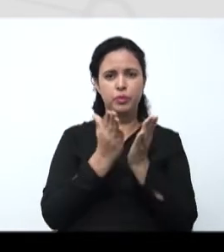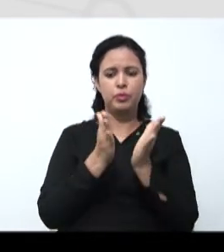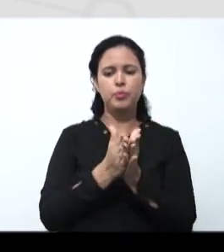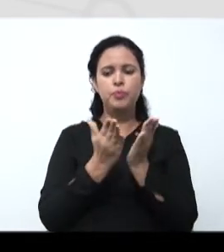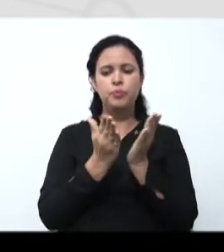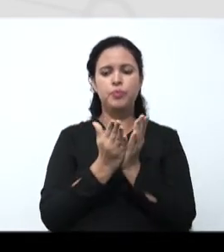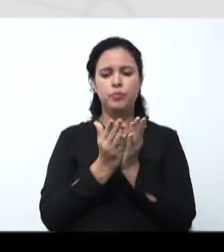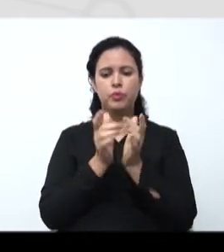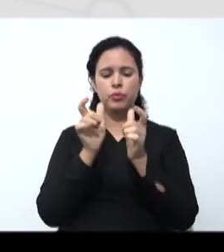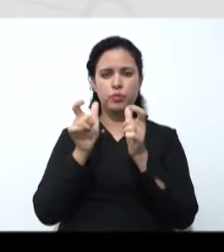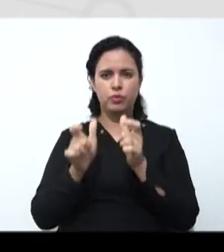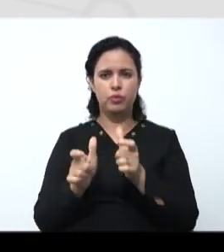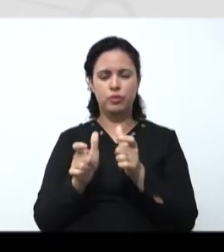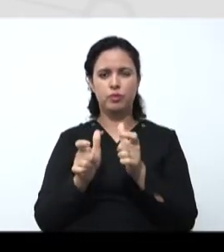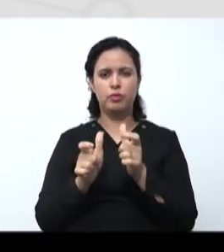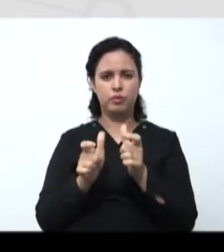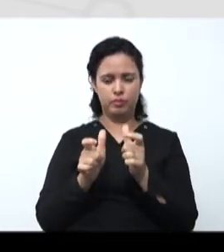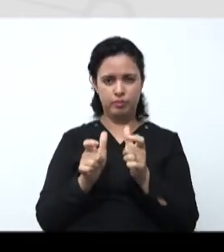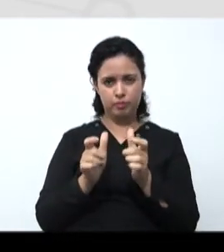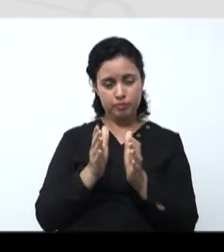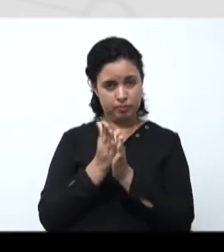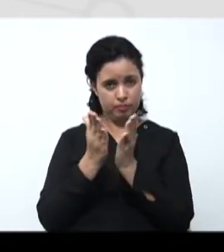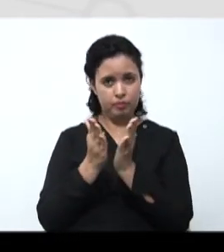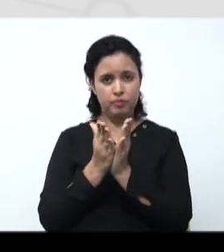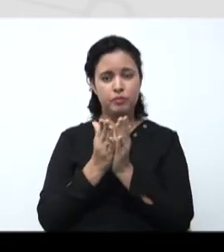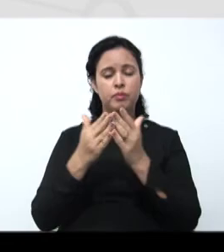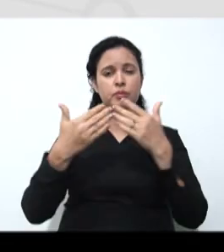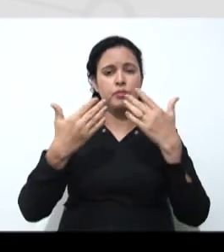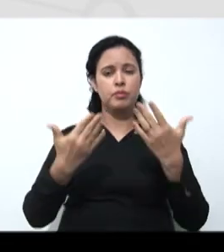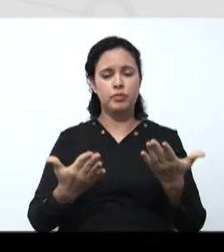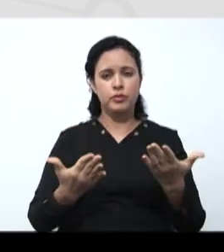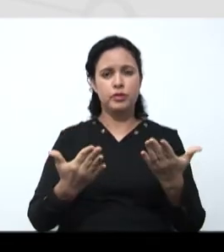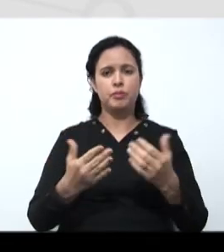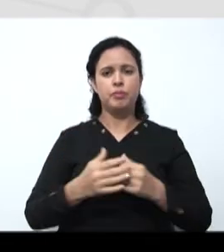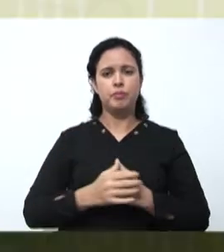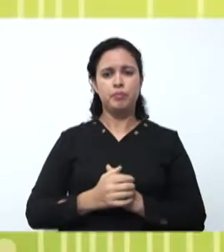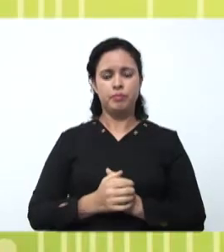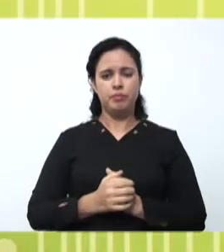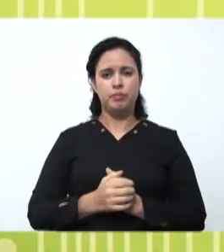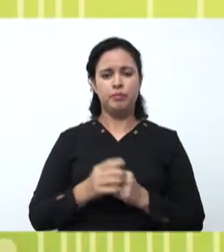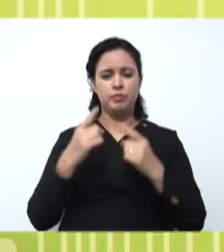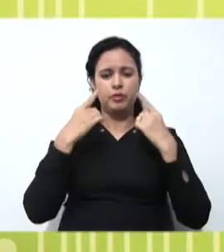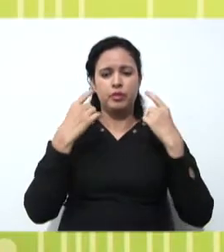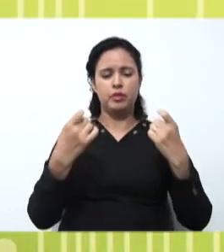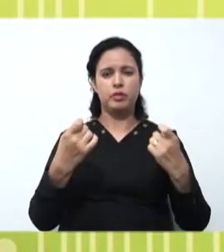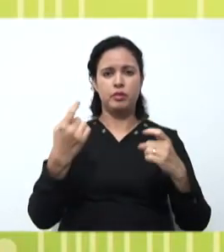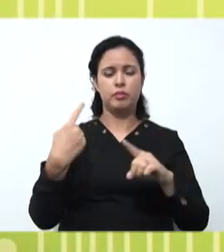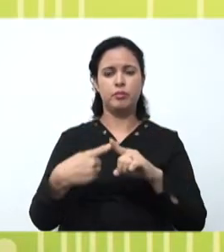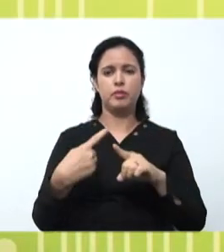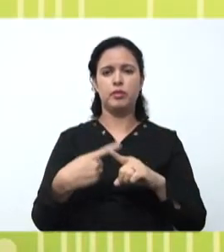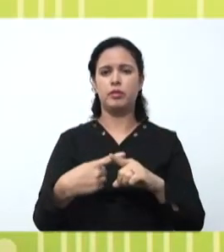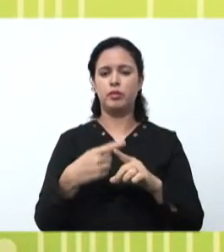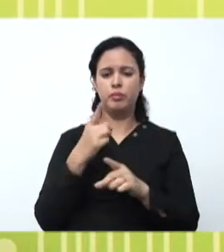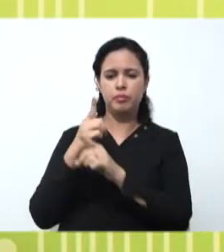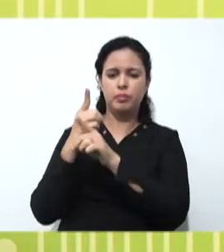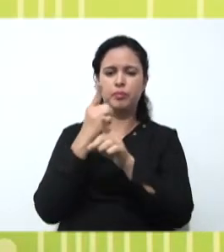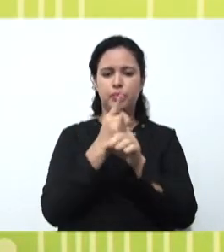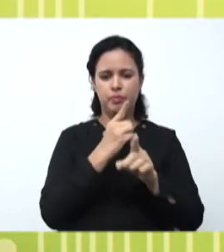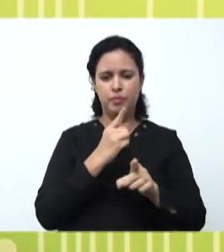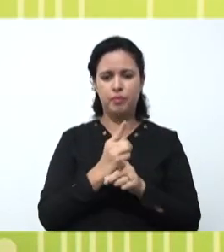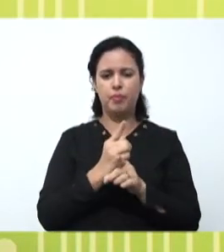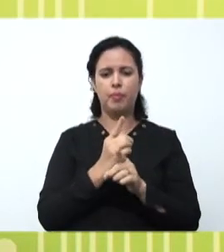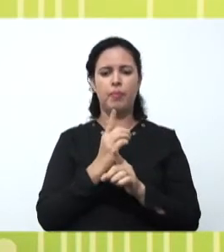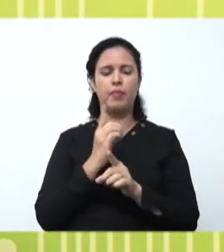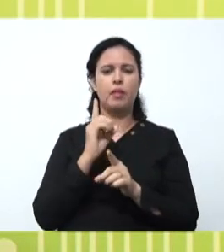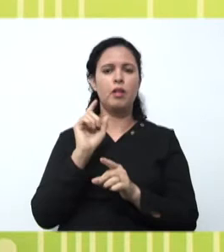uma comunidade mais empobrecida. Então, é interessante essa história para a gente verificar,